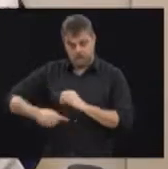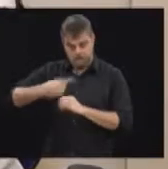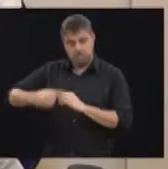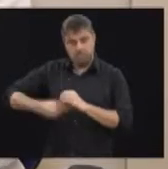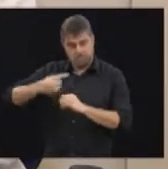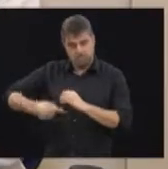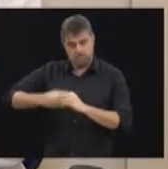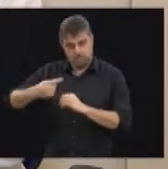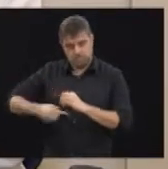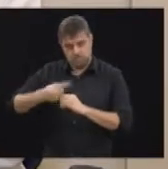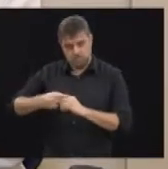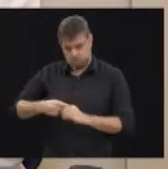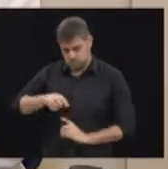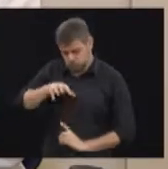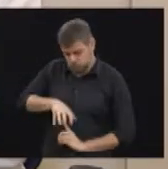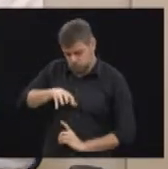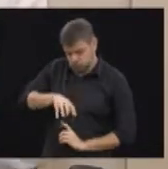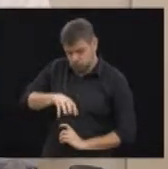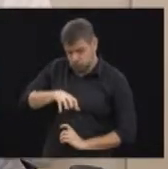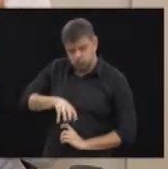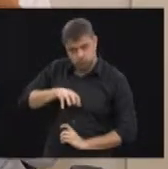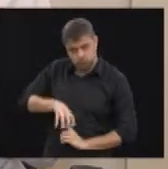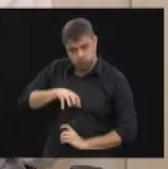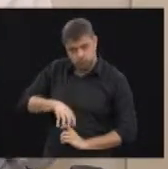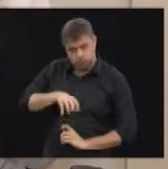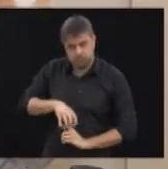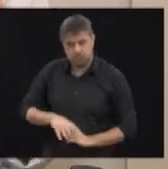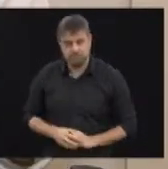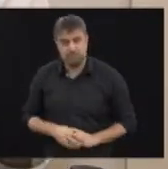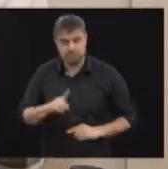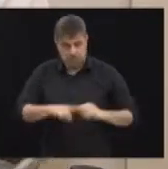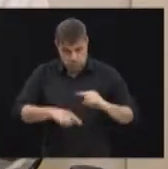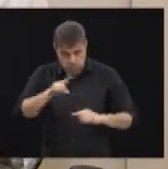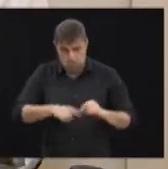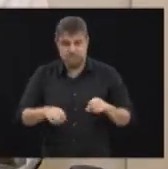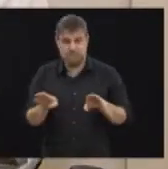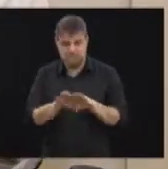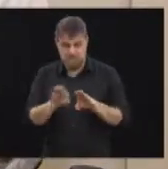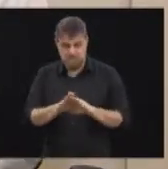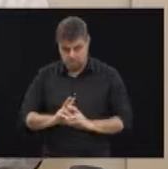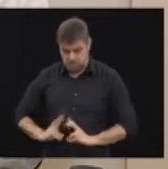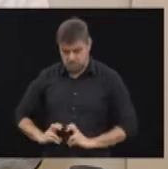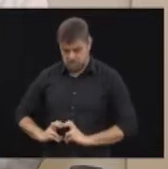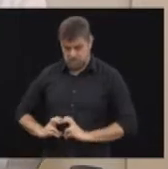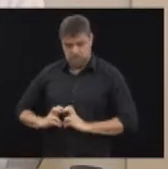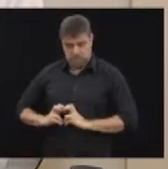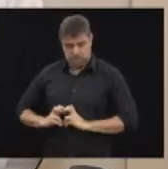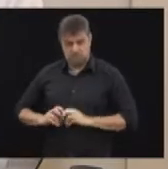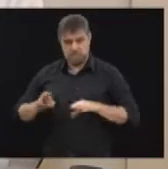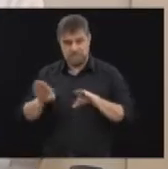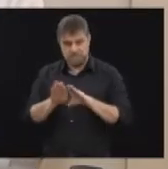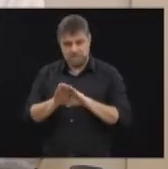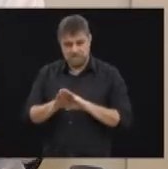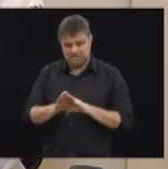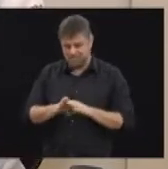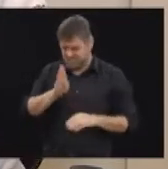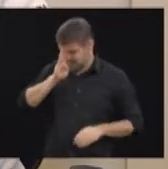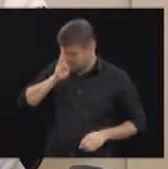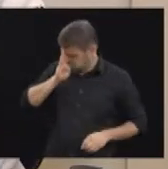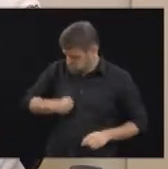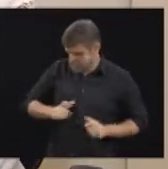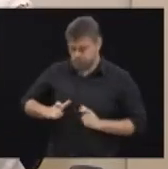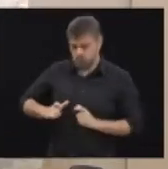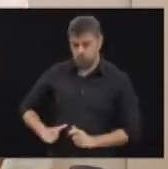que é o material radioativo. E essa substância também, para tumores neuroendócrinos, ele